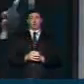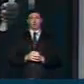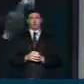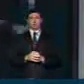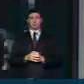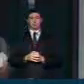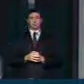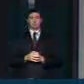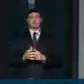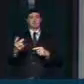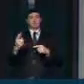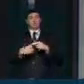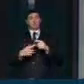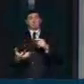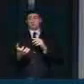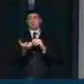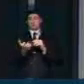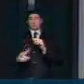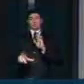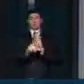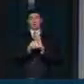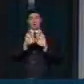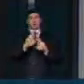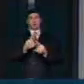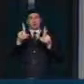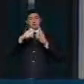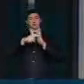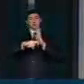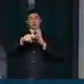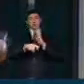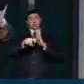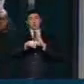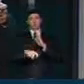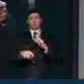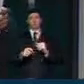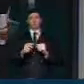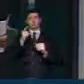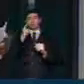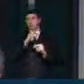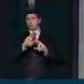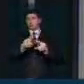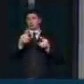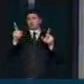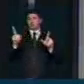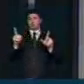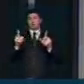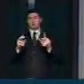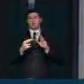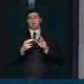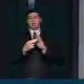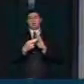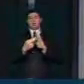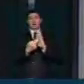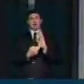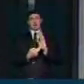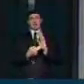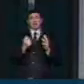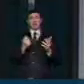por uma legislação tributária diferenciada, pela diferenciação no regime de compras